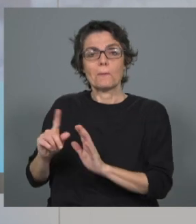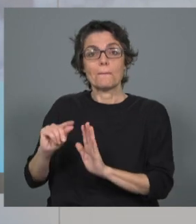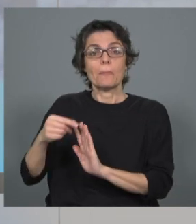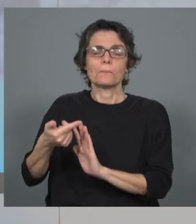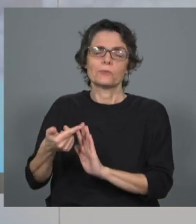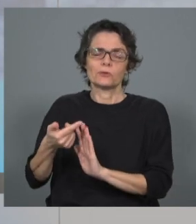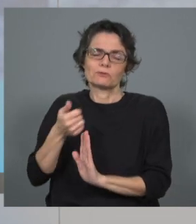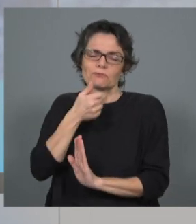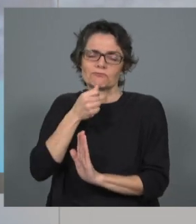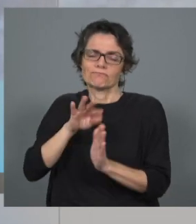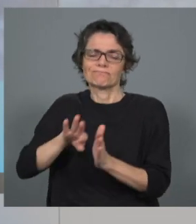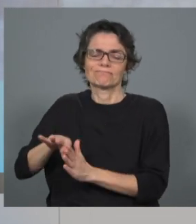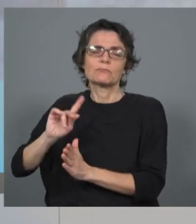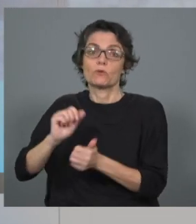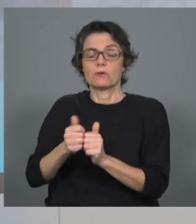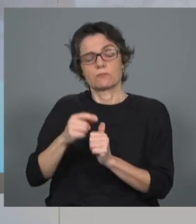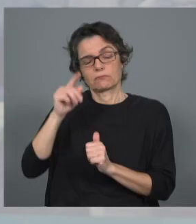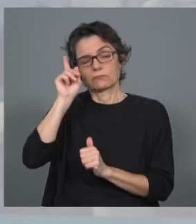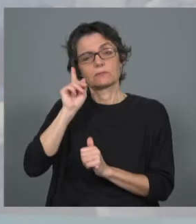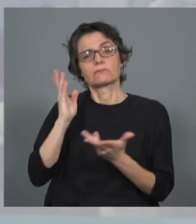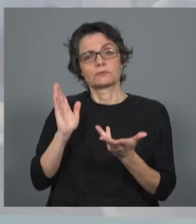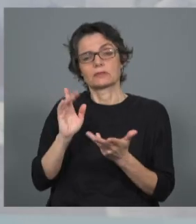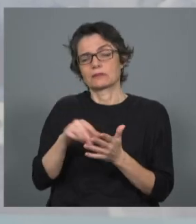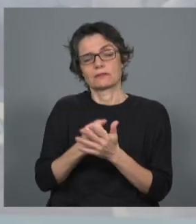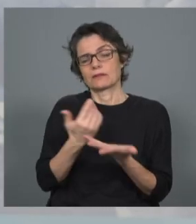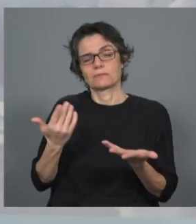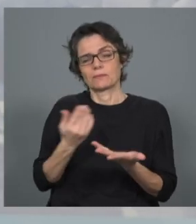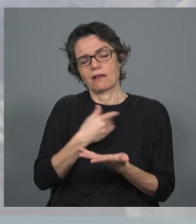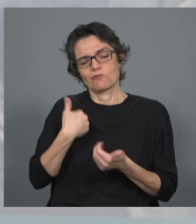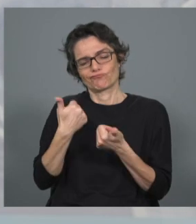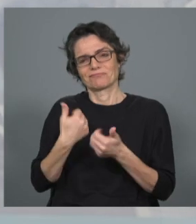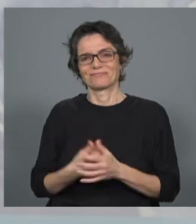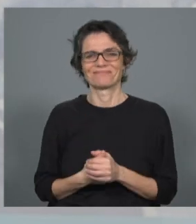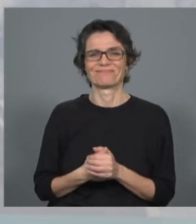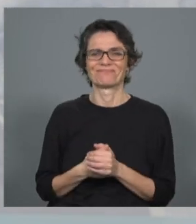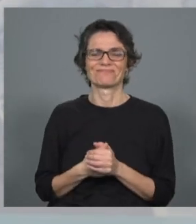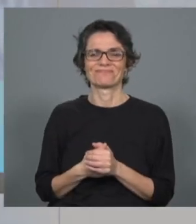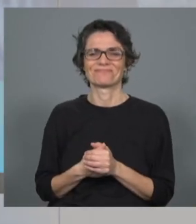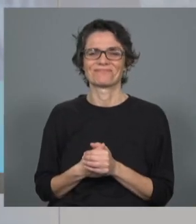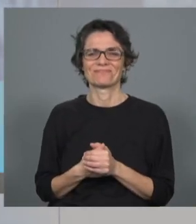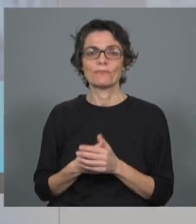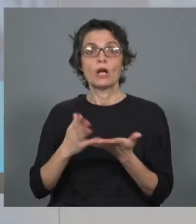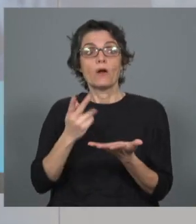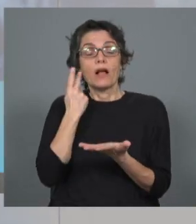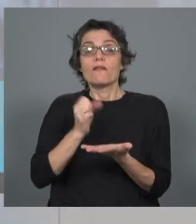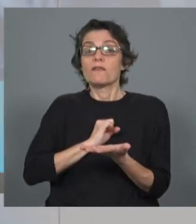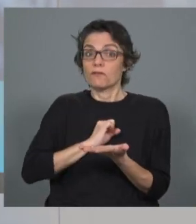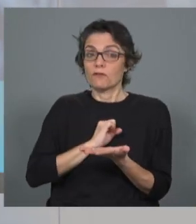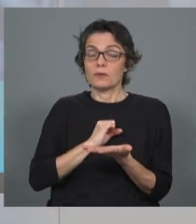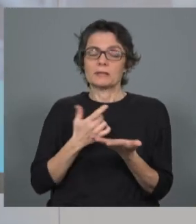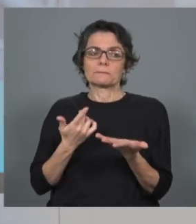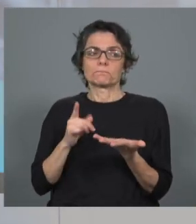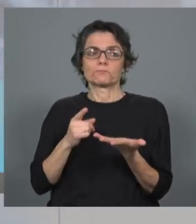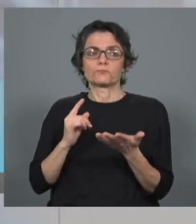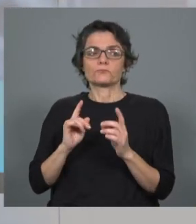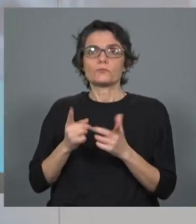deixei, mas também continuamos a fazer desporto, porque isso também é bom, faz sempre bom, bem à saúde, é verdade. Na minha vida, quando